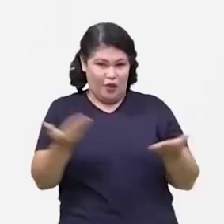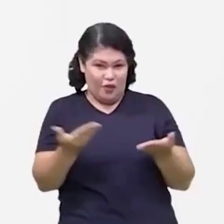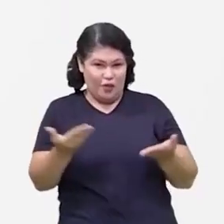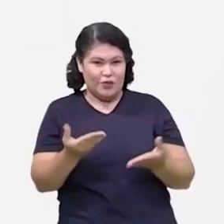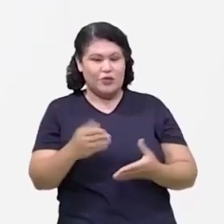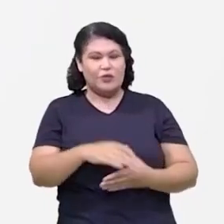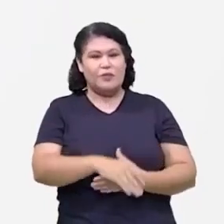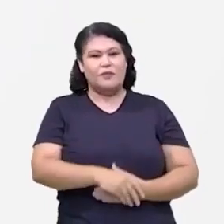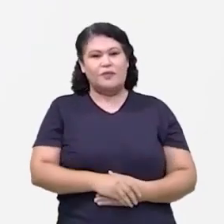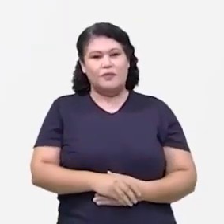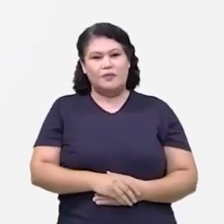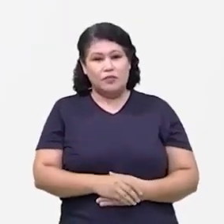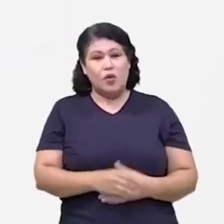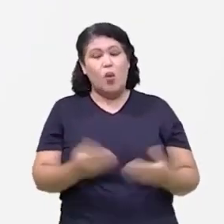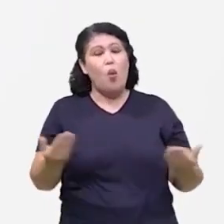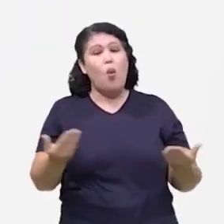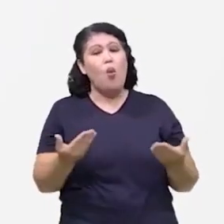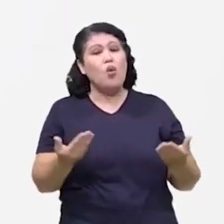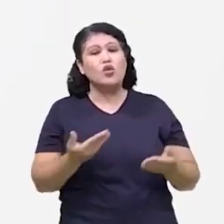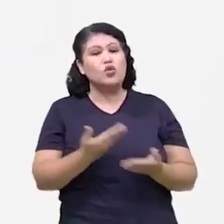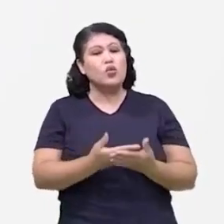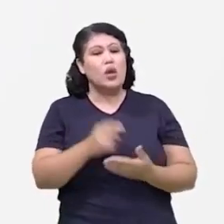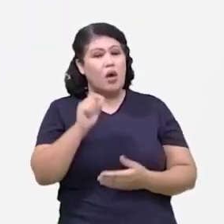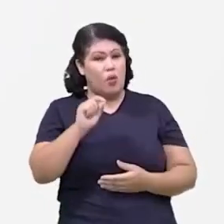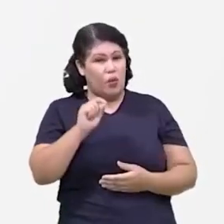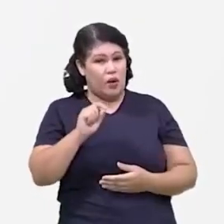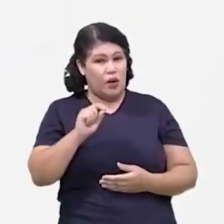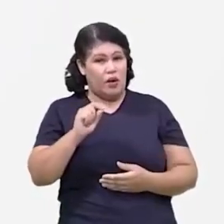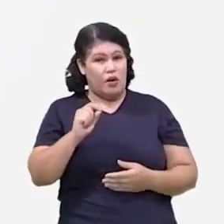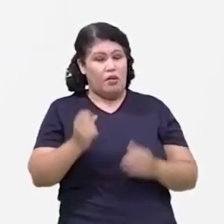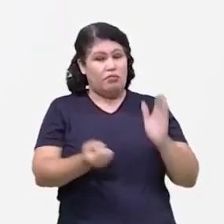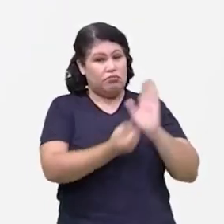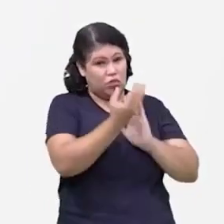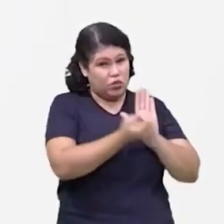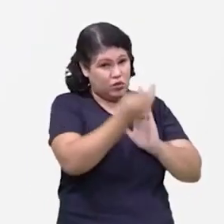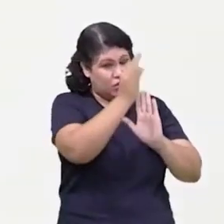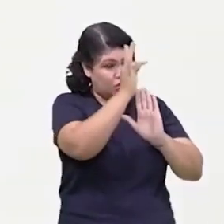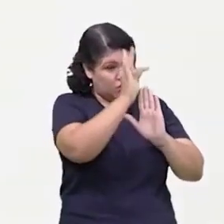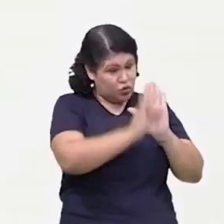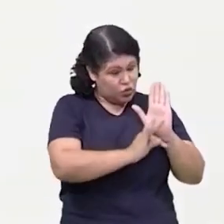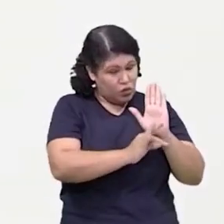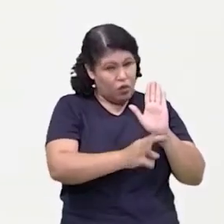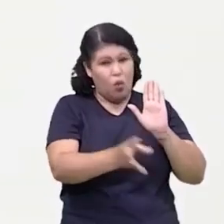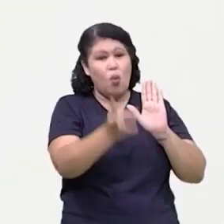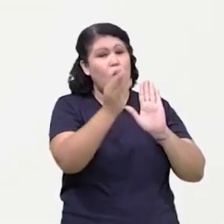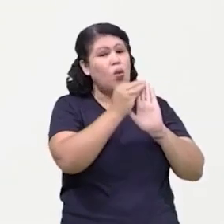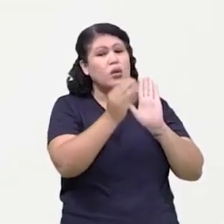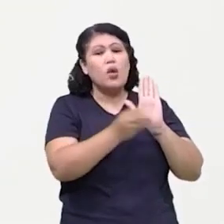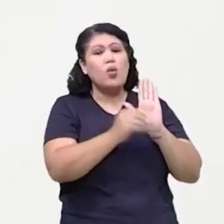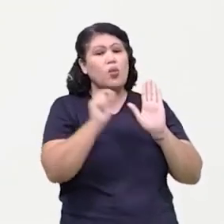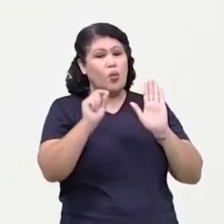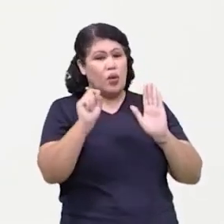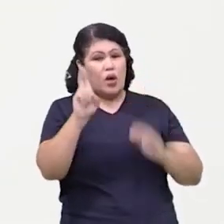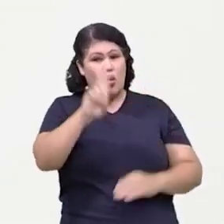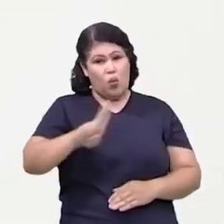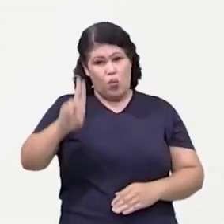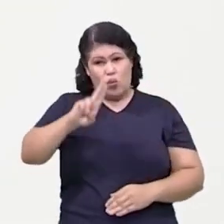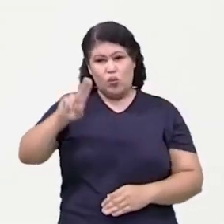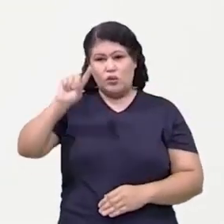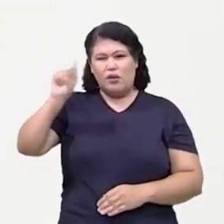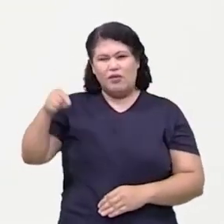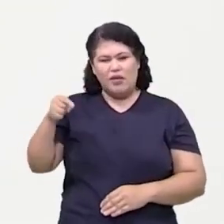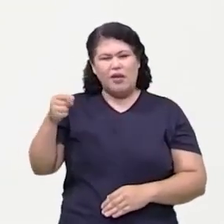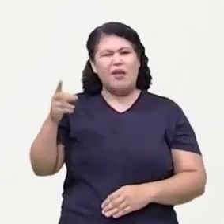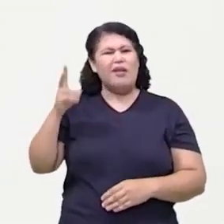hoje? O eixo produção textual, conteúdo, o uso da vírgula. Em